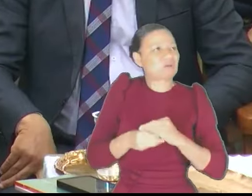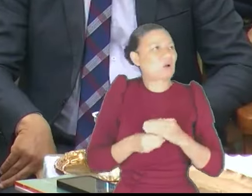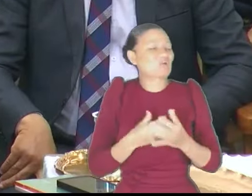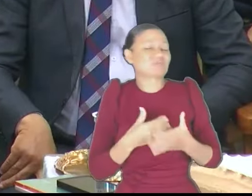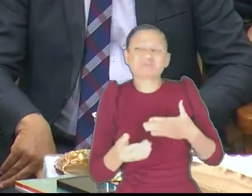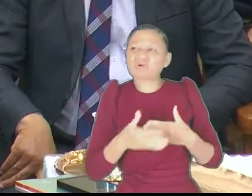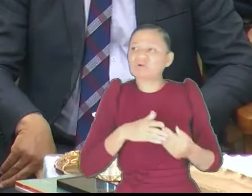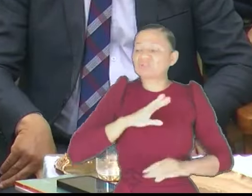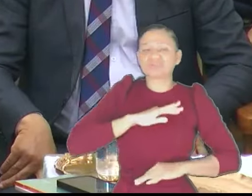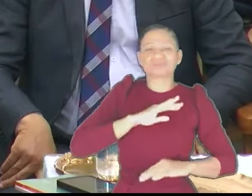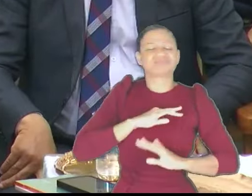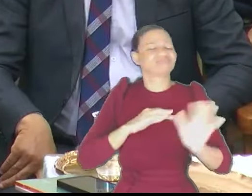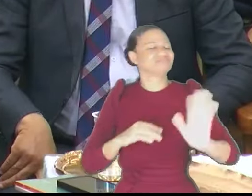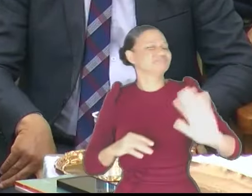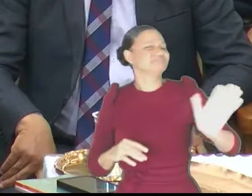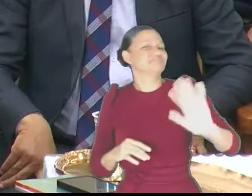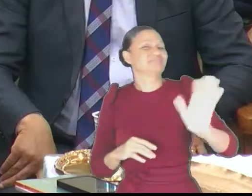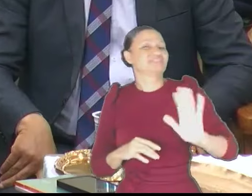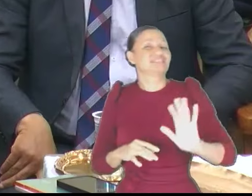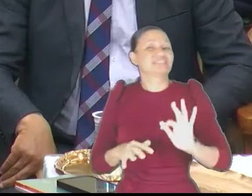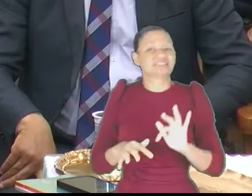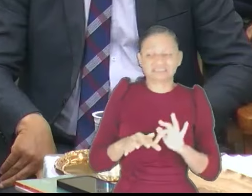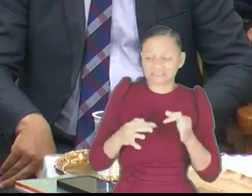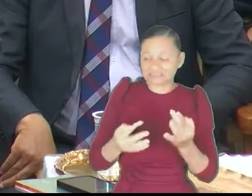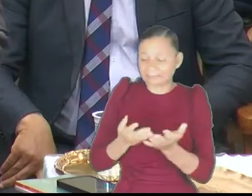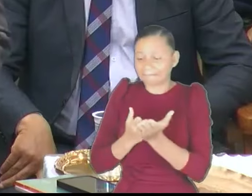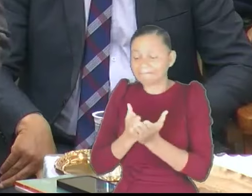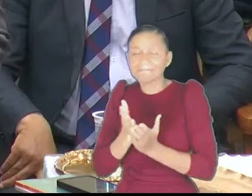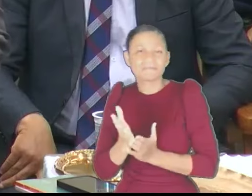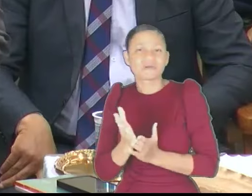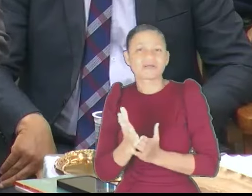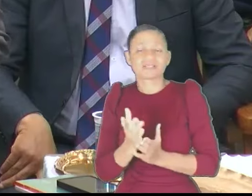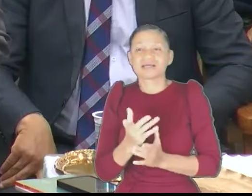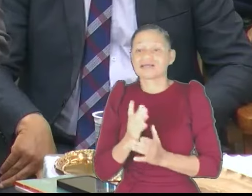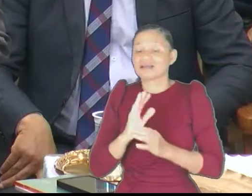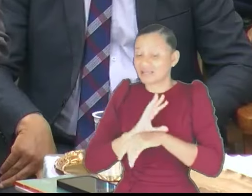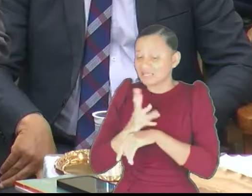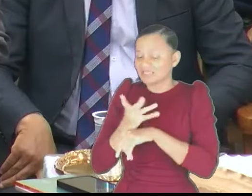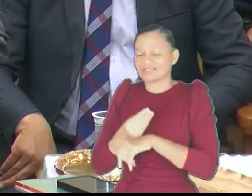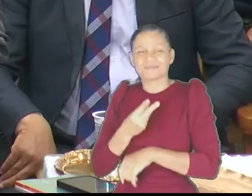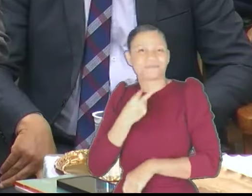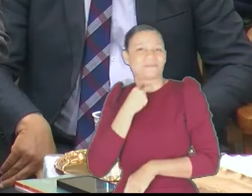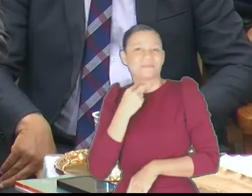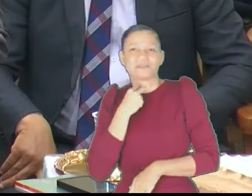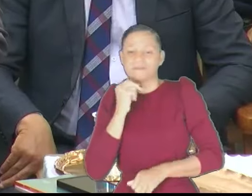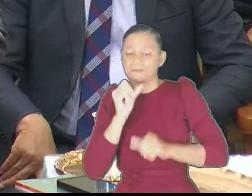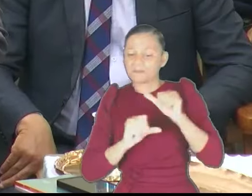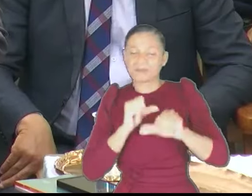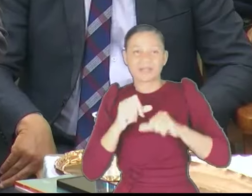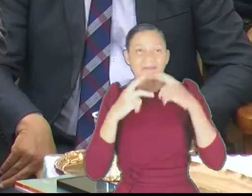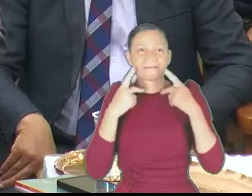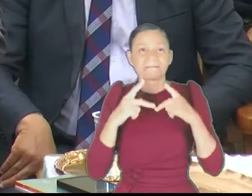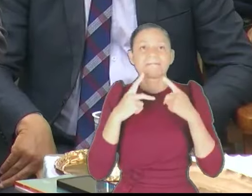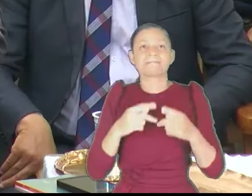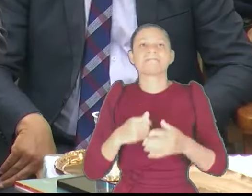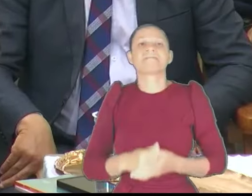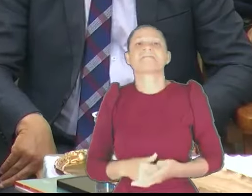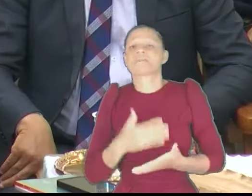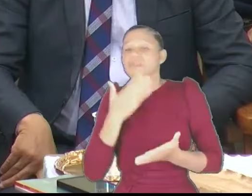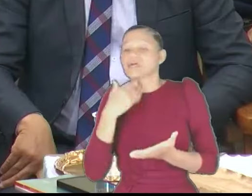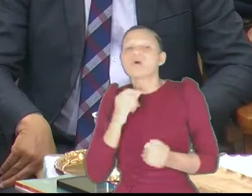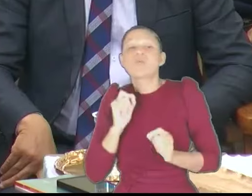maneira. Não. Ele simplesmente vai se manter fiel. A igreja não pode mudar a mensagem. Irmão, perdida está